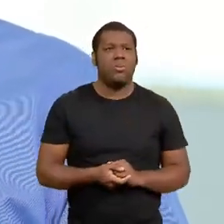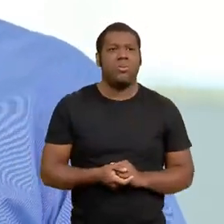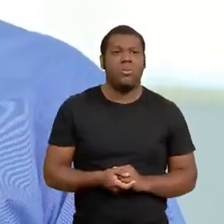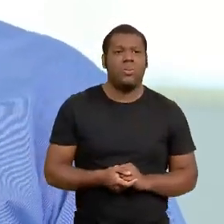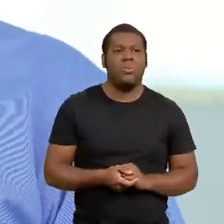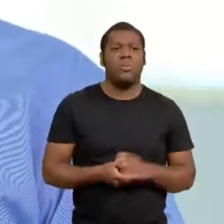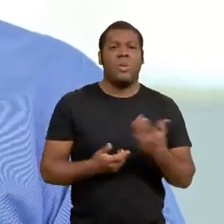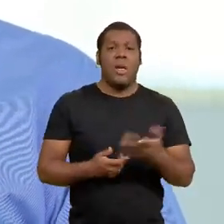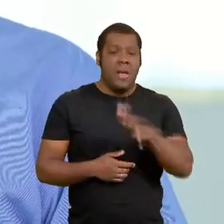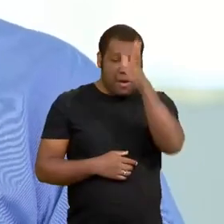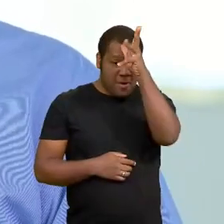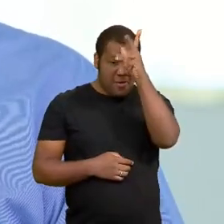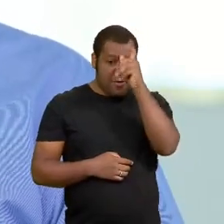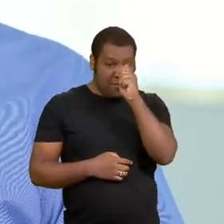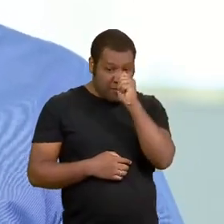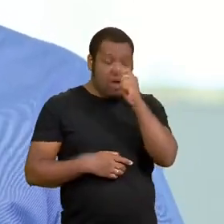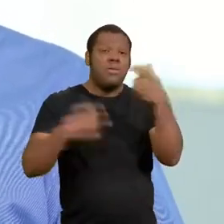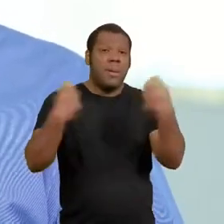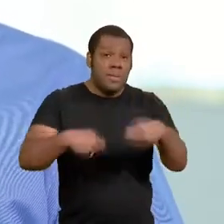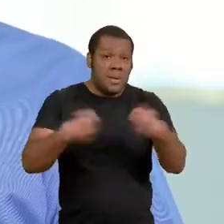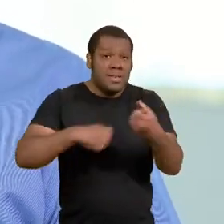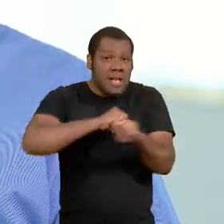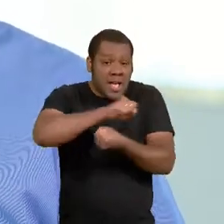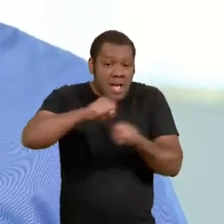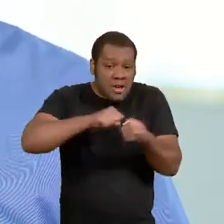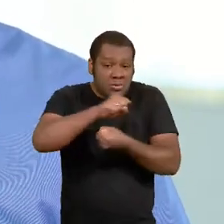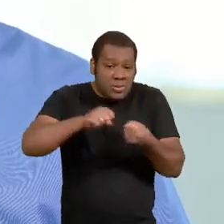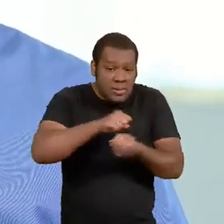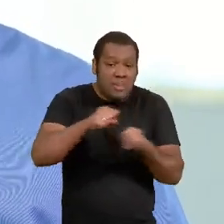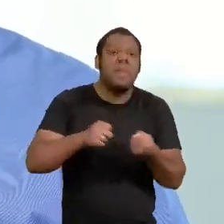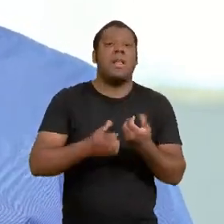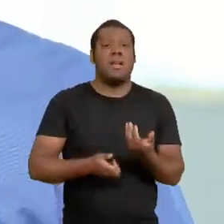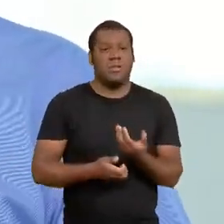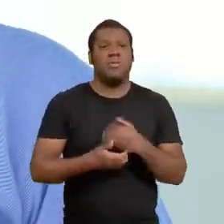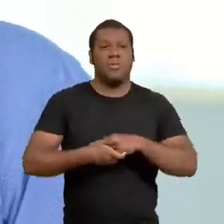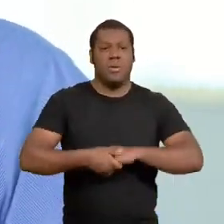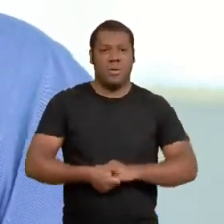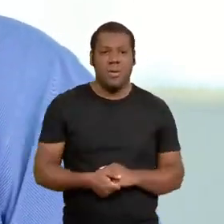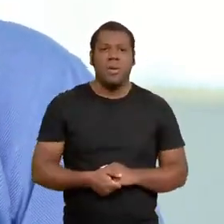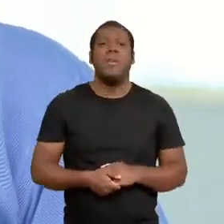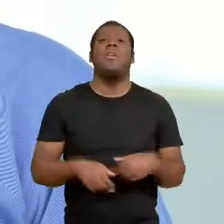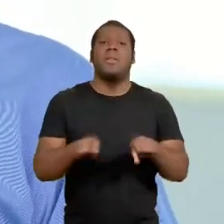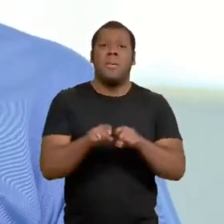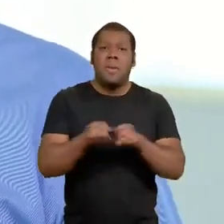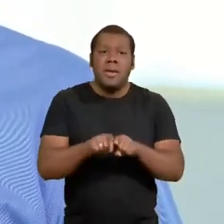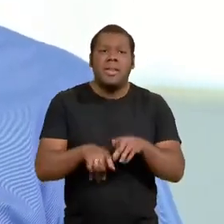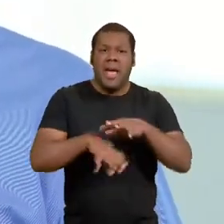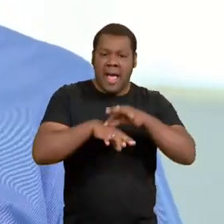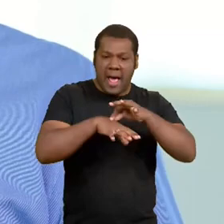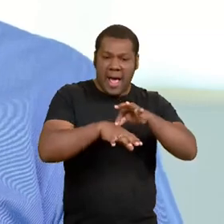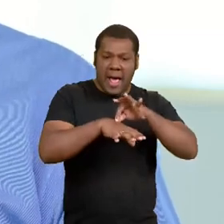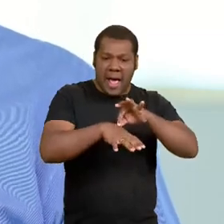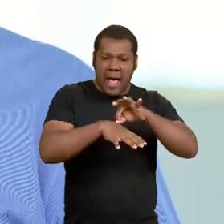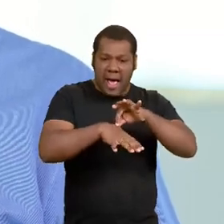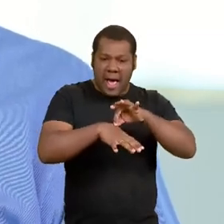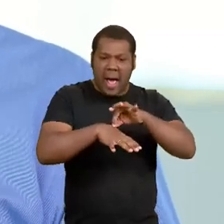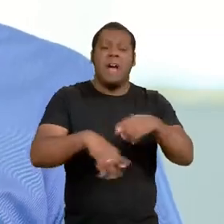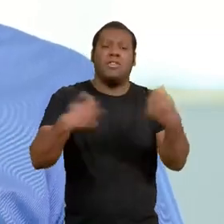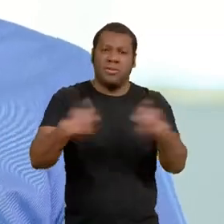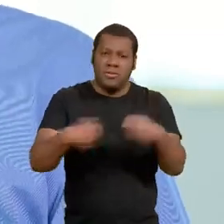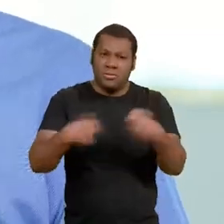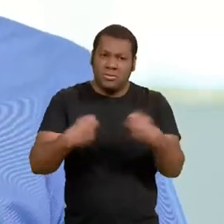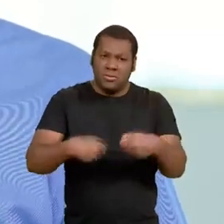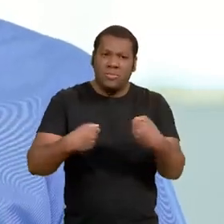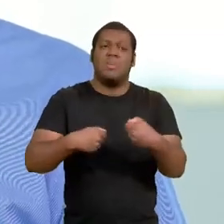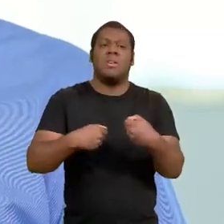sustentado com ração de soja, claro, com ração de milho. Uhum. Então, a carne que nós comemos tem resultado do agronegócio. Uhum. A carne do boi que